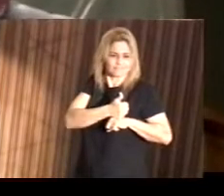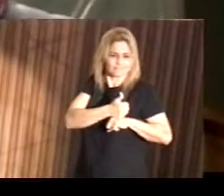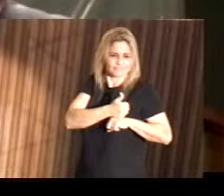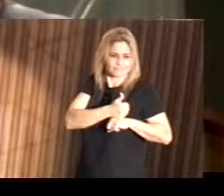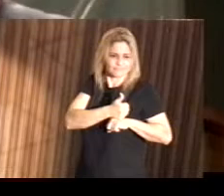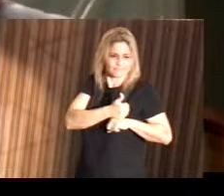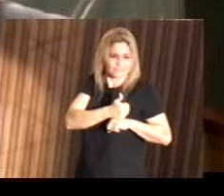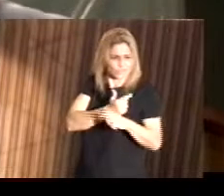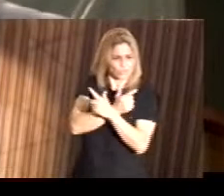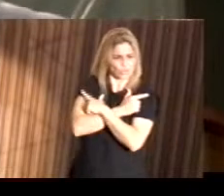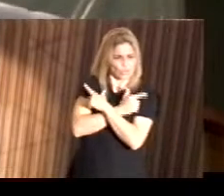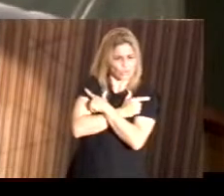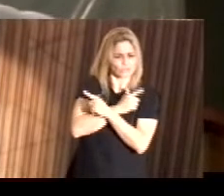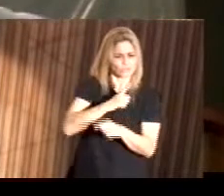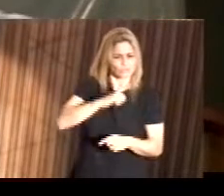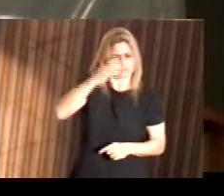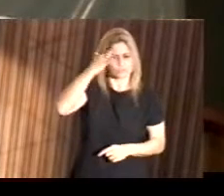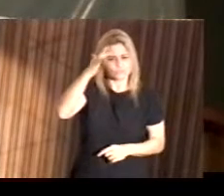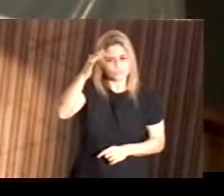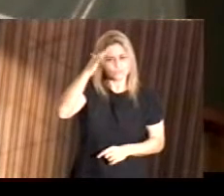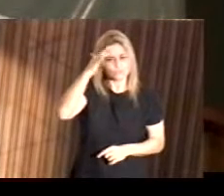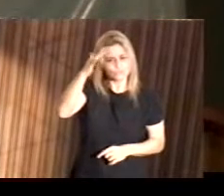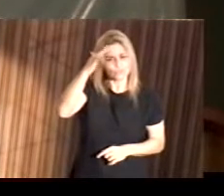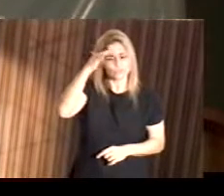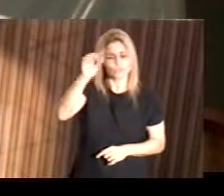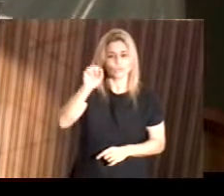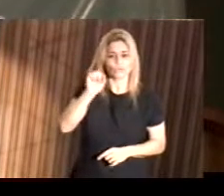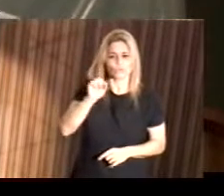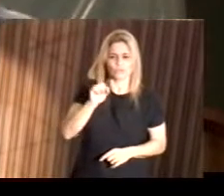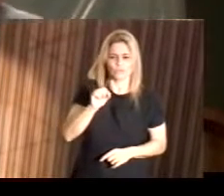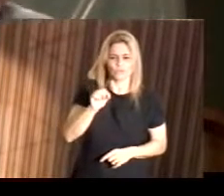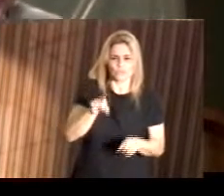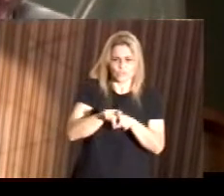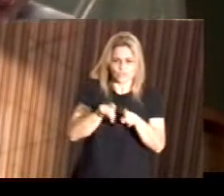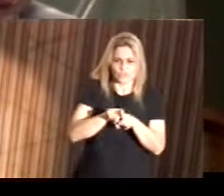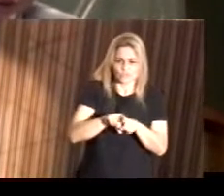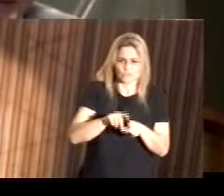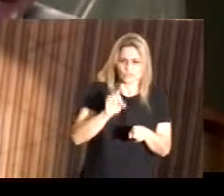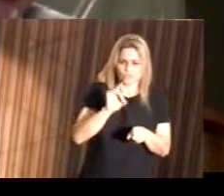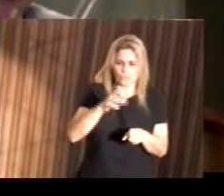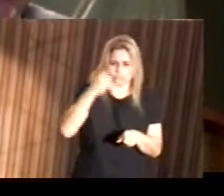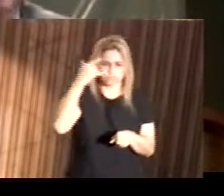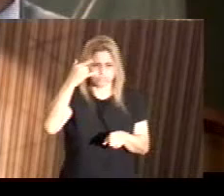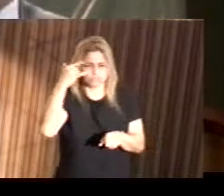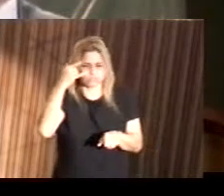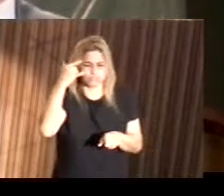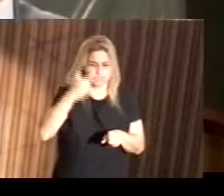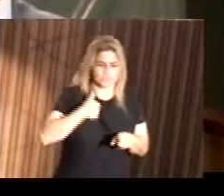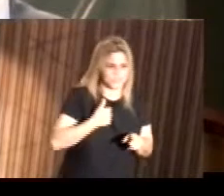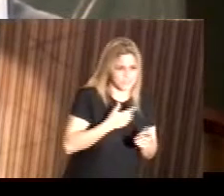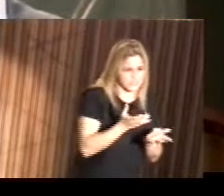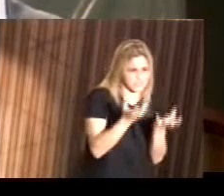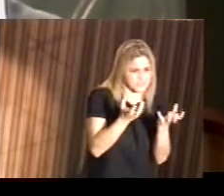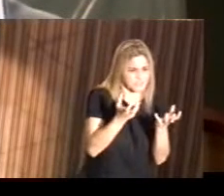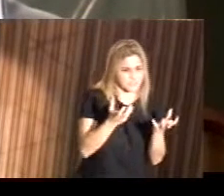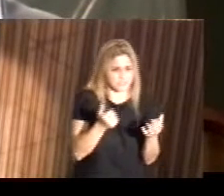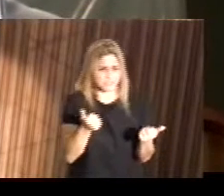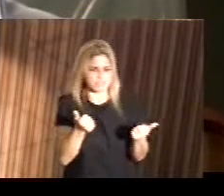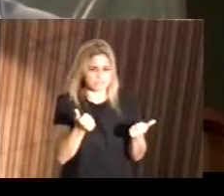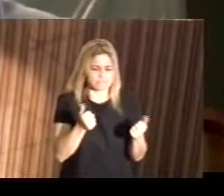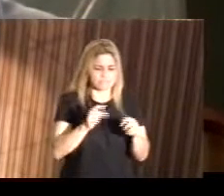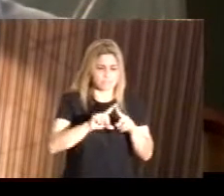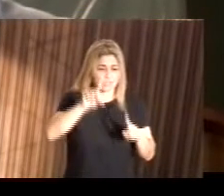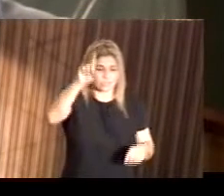Ló tinha alguns sonhos. O sonho de prosperidade e influência. E Deus